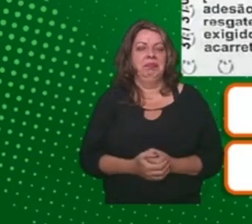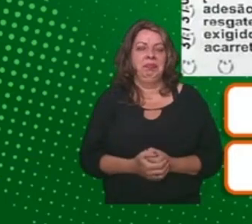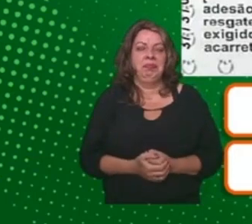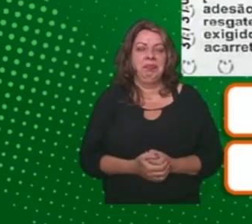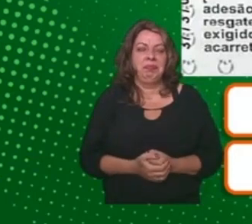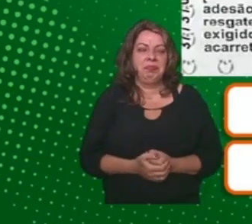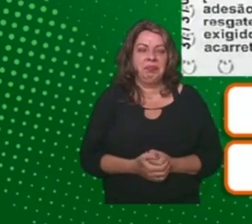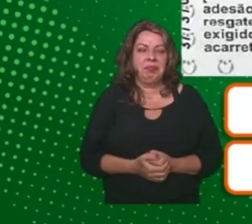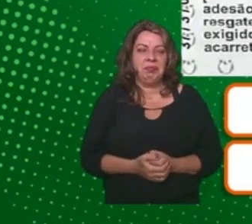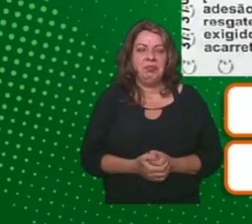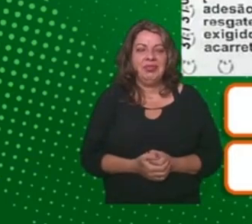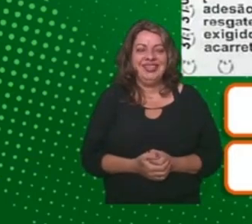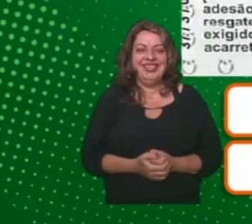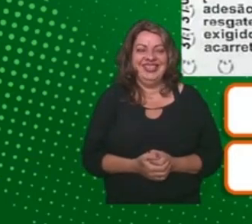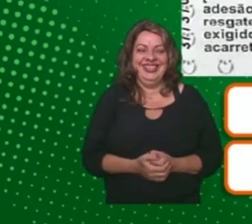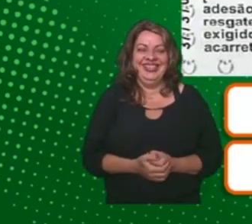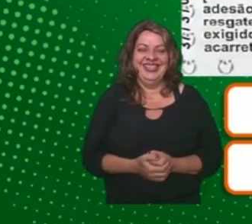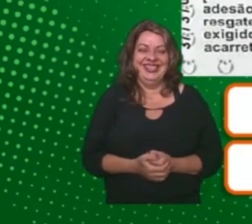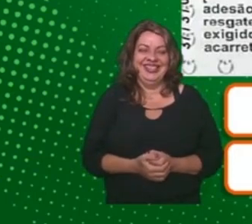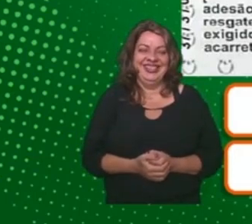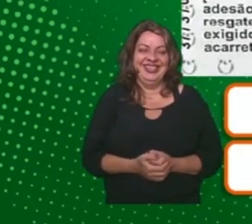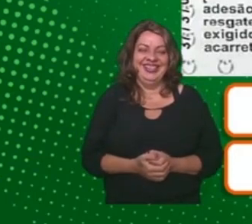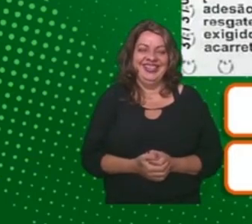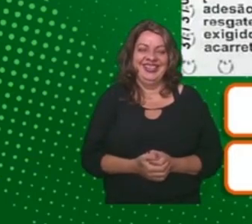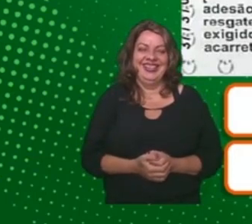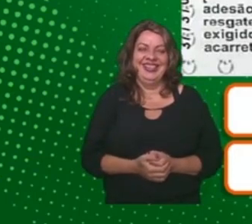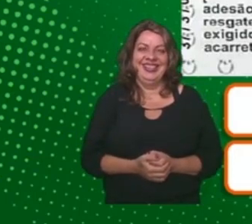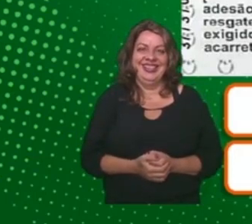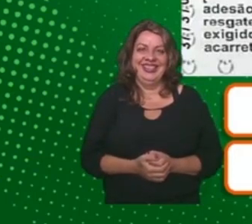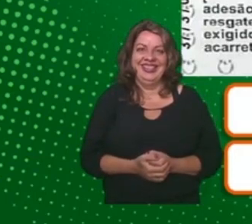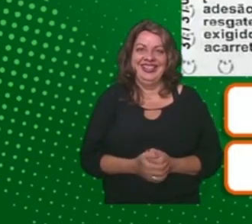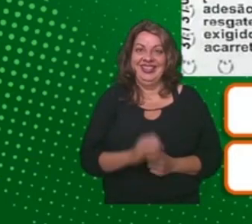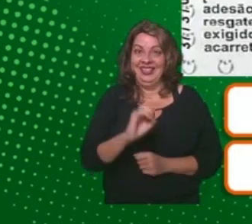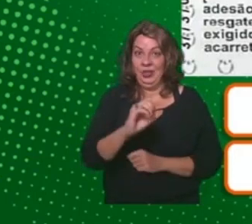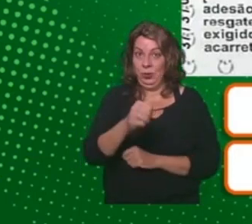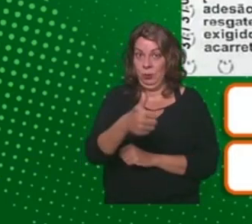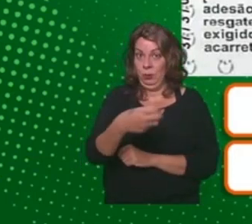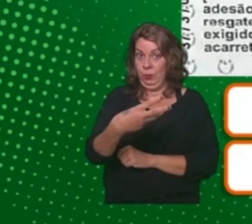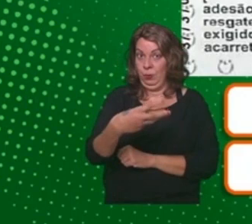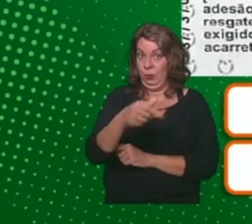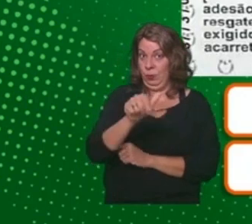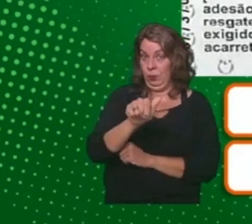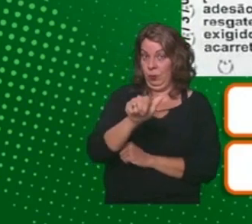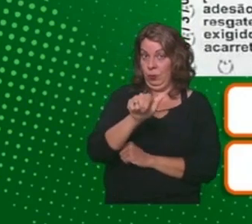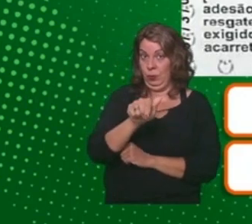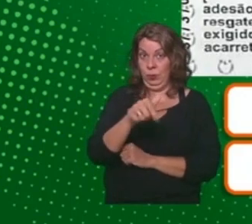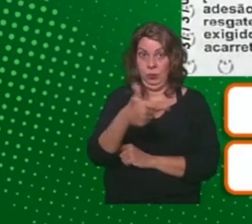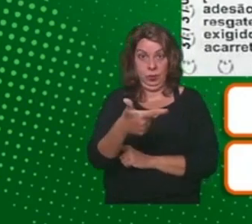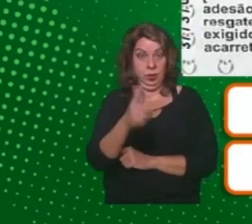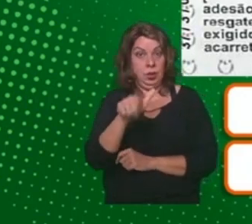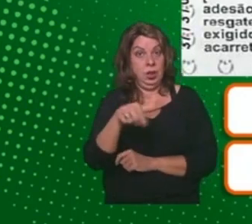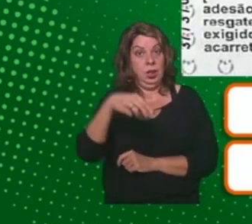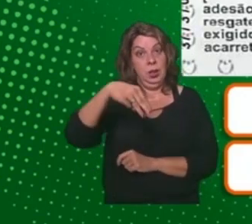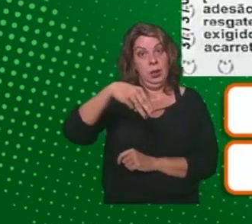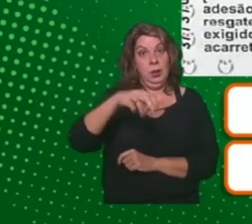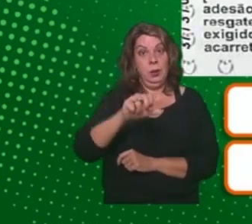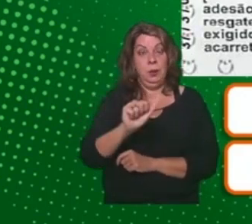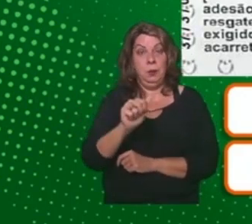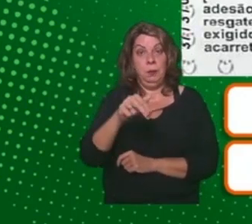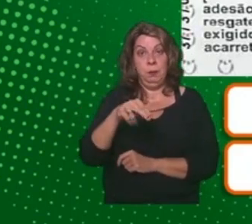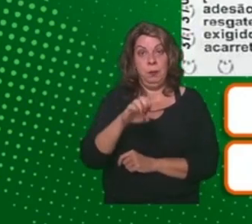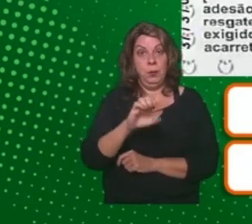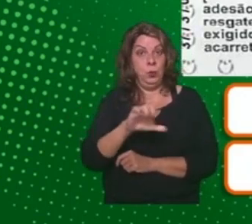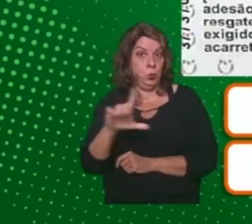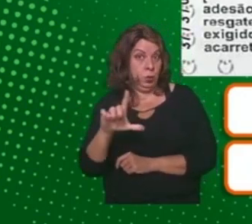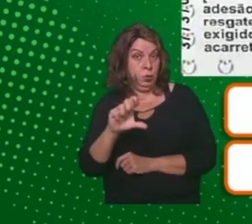aí o protocolo, vamos aos dados dessa pessoa aí. O título é o de número 013772, é o Manuel Silvino de